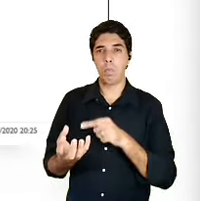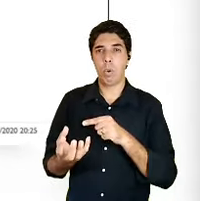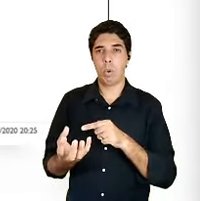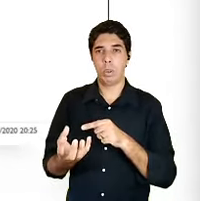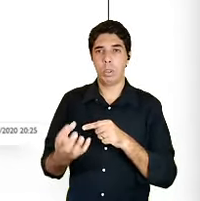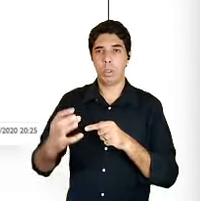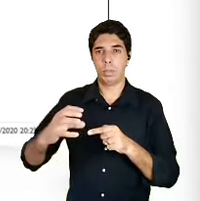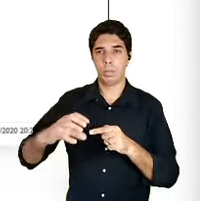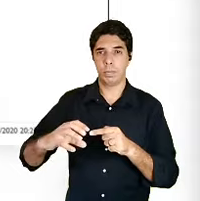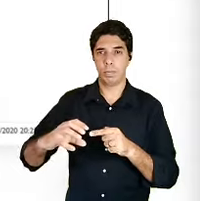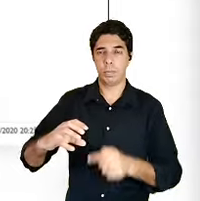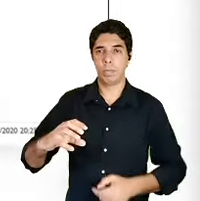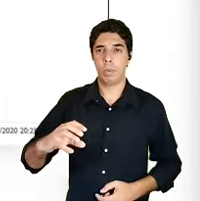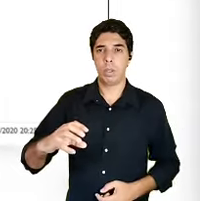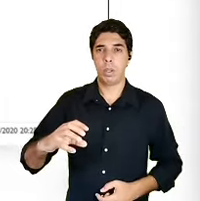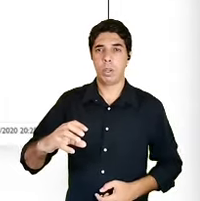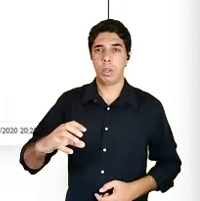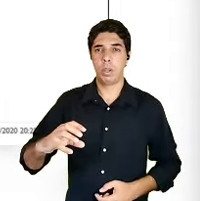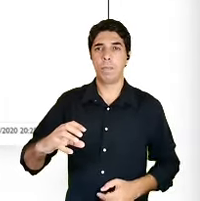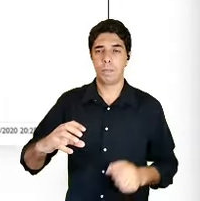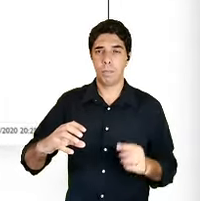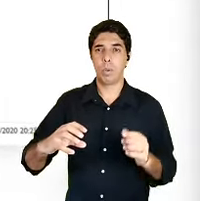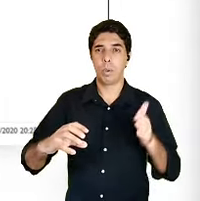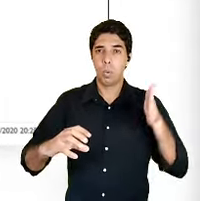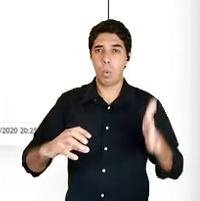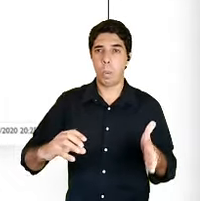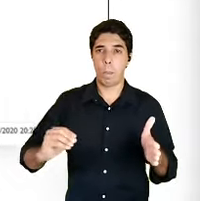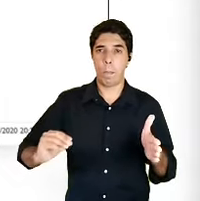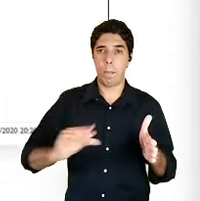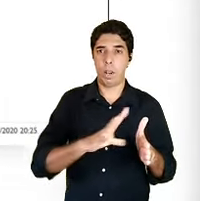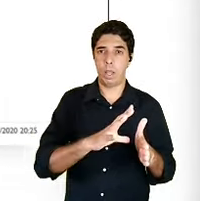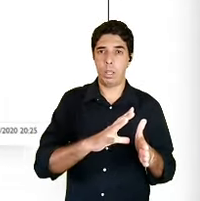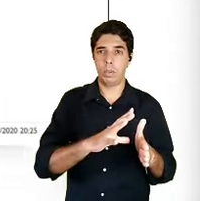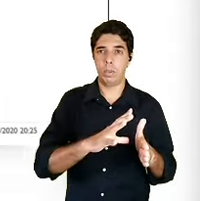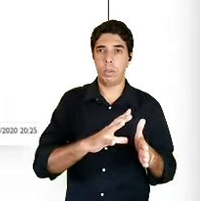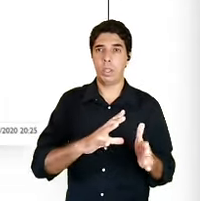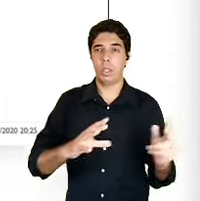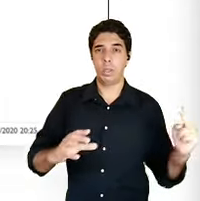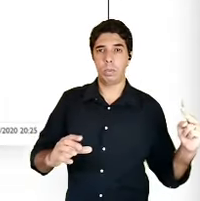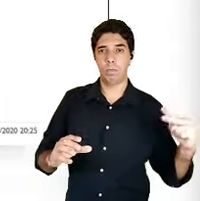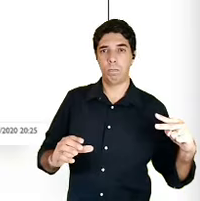o objeto, o plano de projeção e o observador.